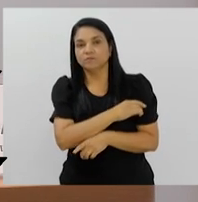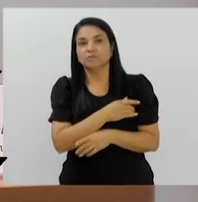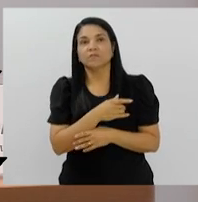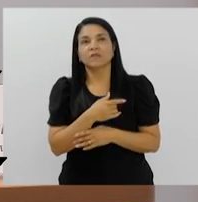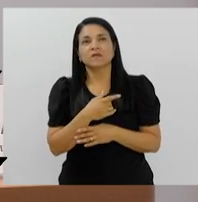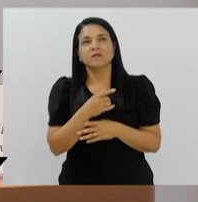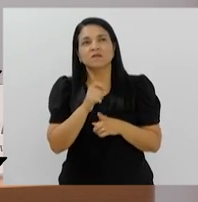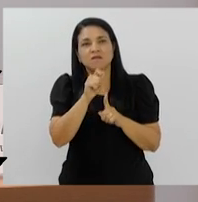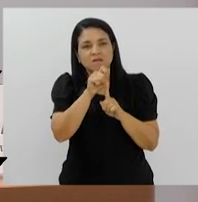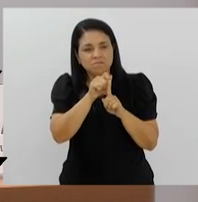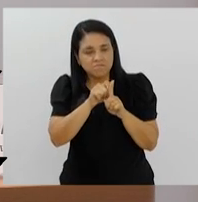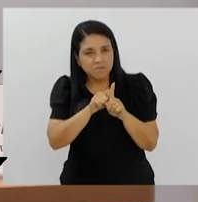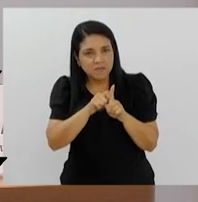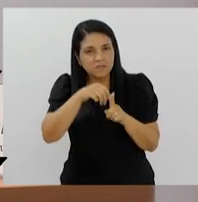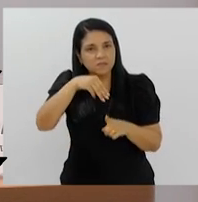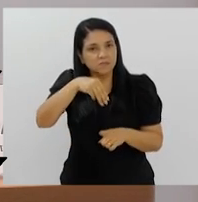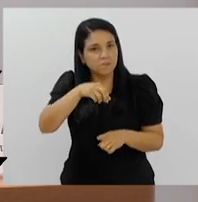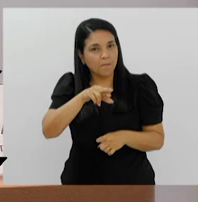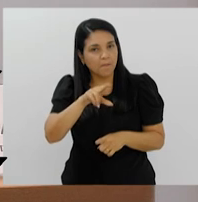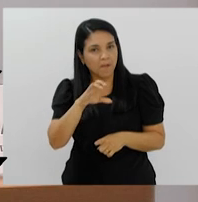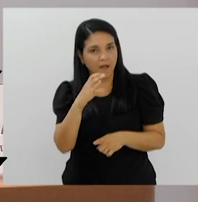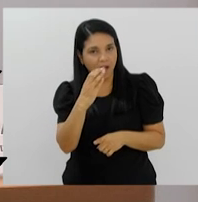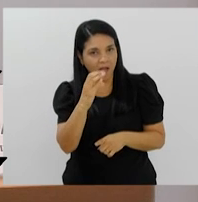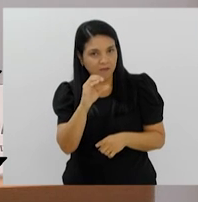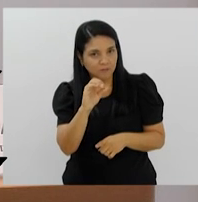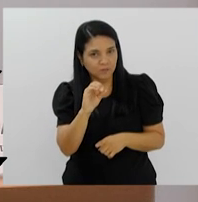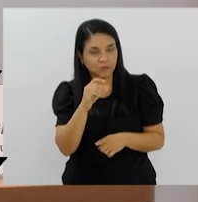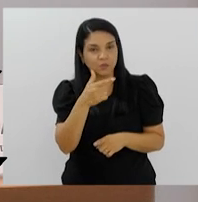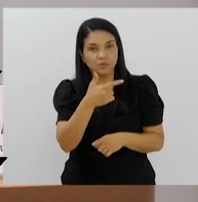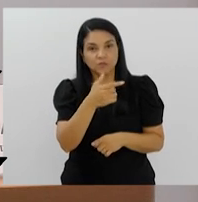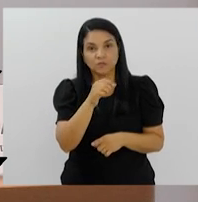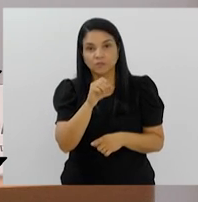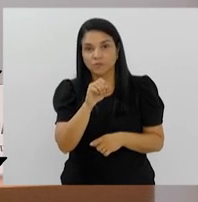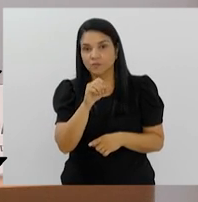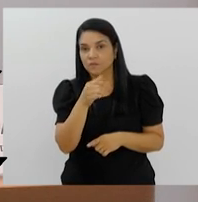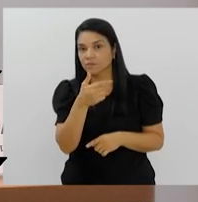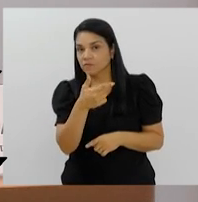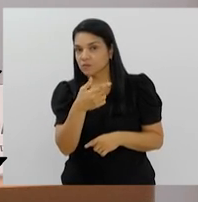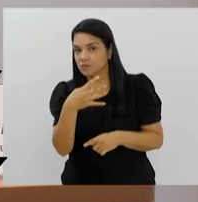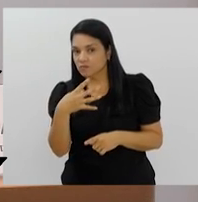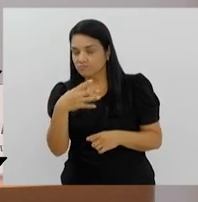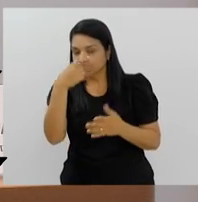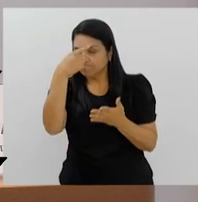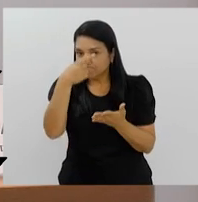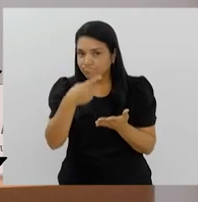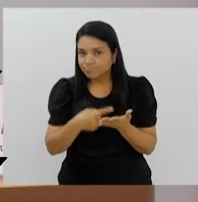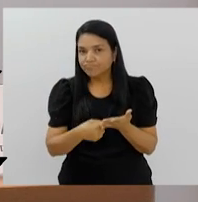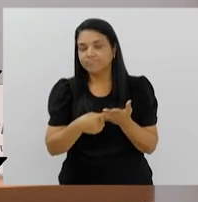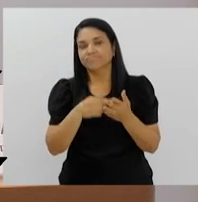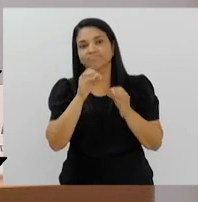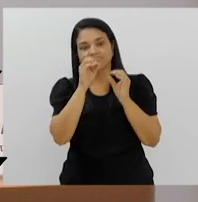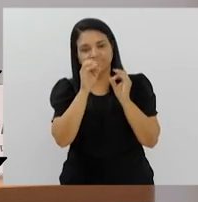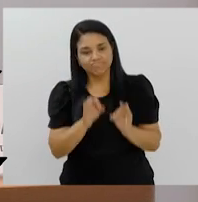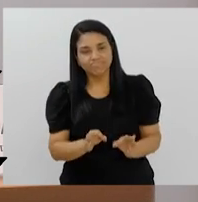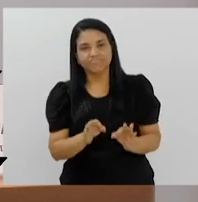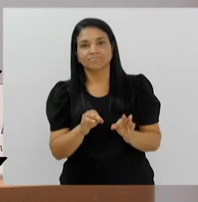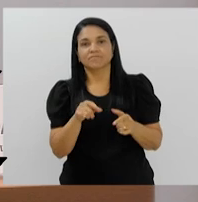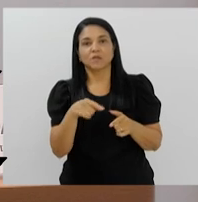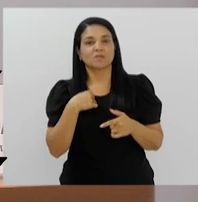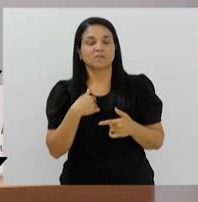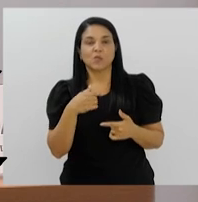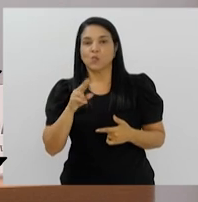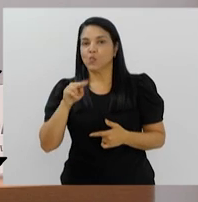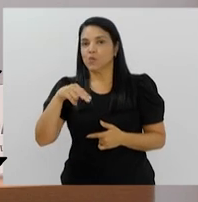em março de 2024 onde de fato foi constatado que a Unimed Rio já não tinha mais condições de operar o plano de